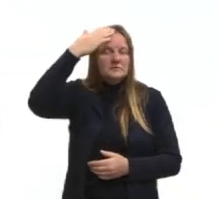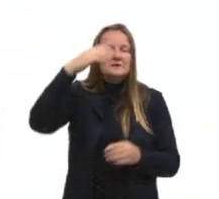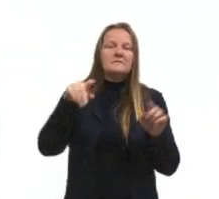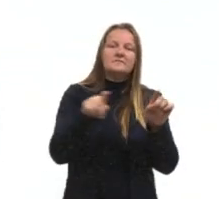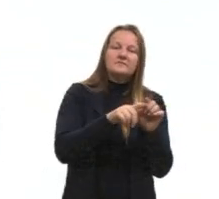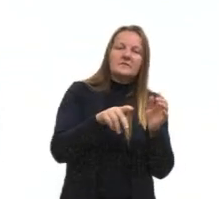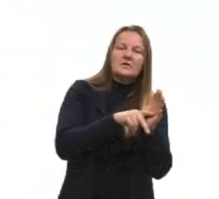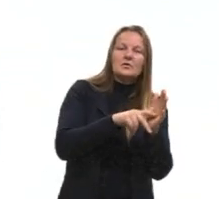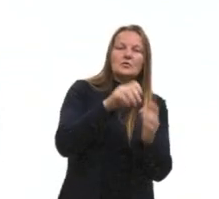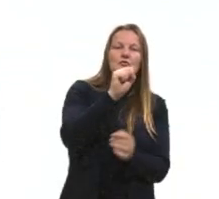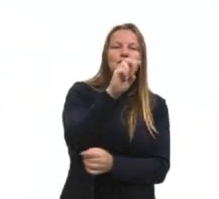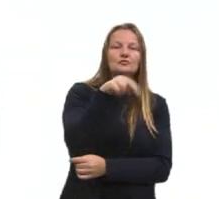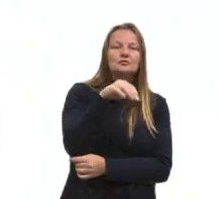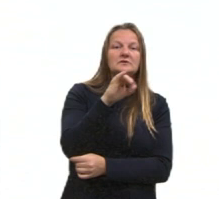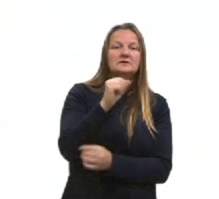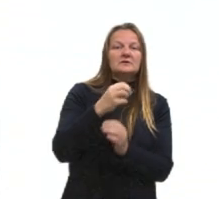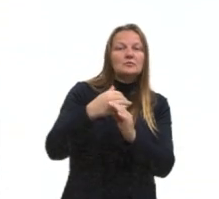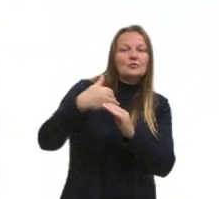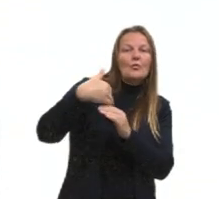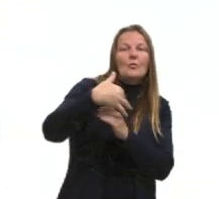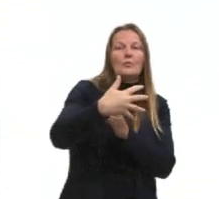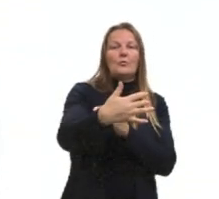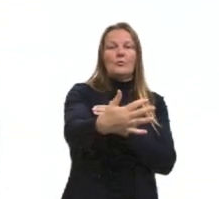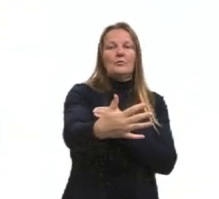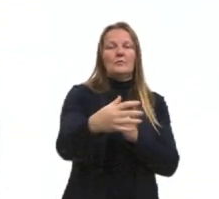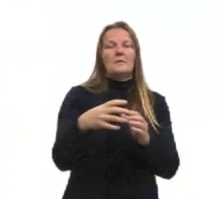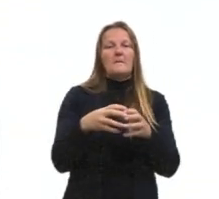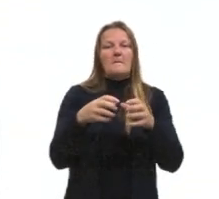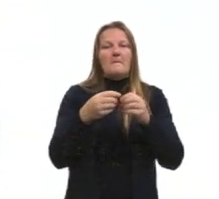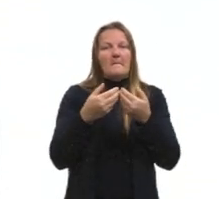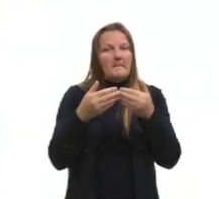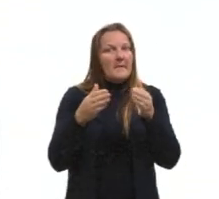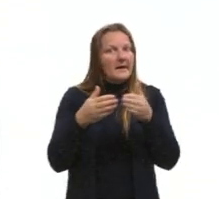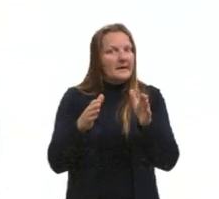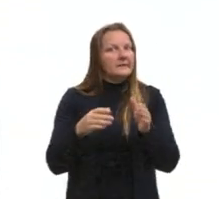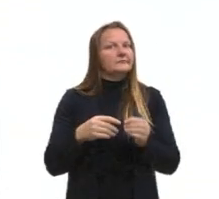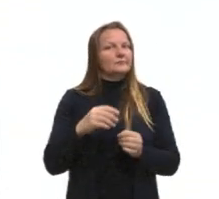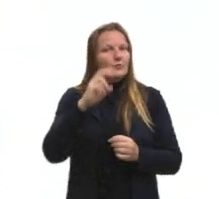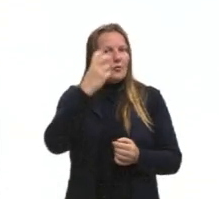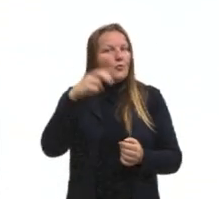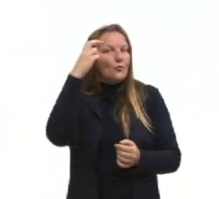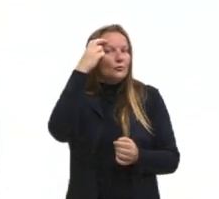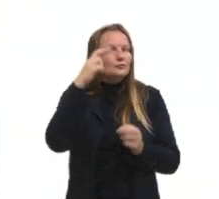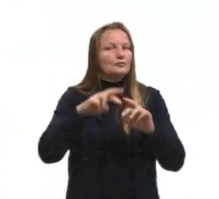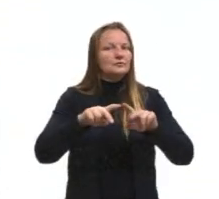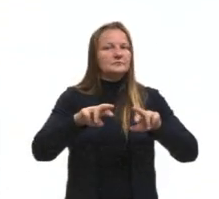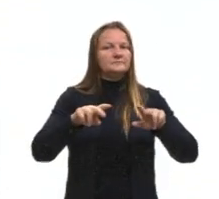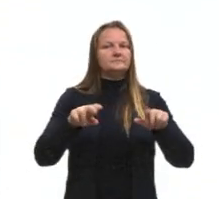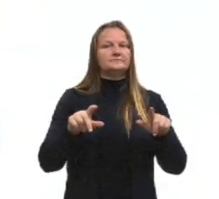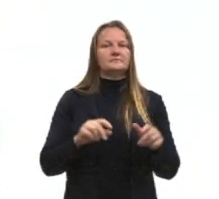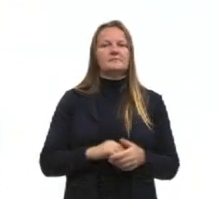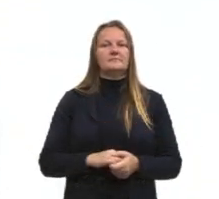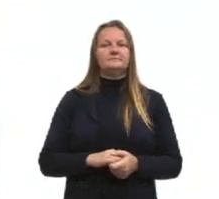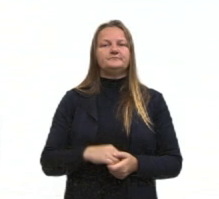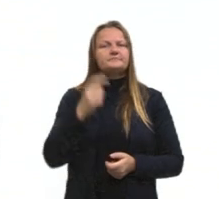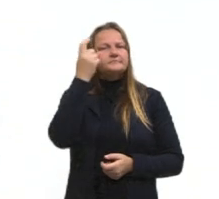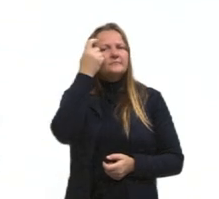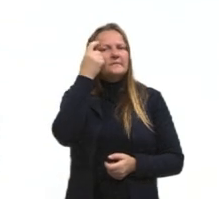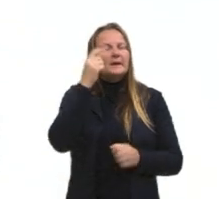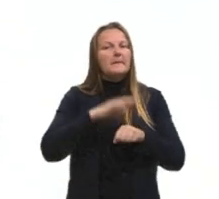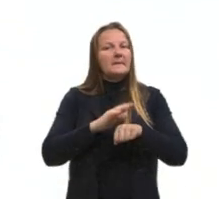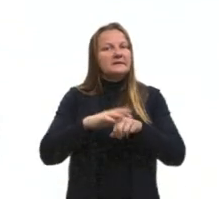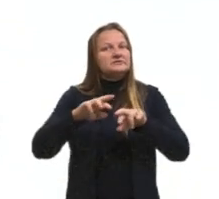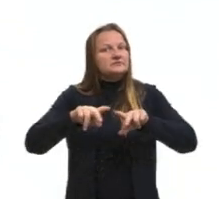o sunitas são são os outros tá então eles são um pouco mais abertos os sunitas eles tende uma uma reflexão um pouco